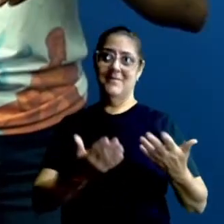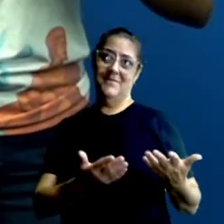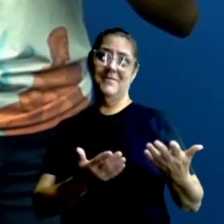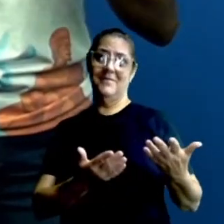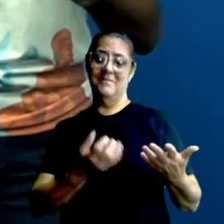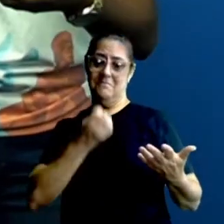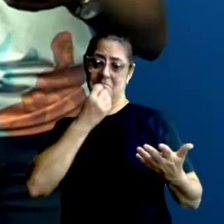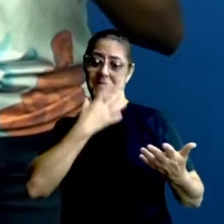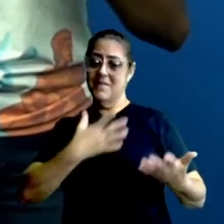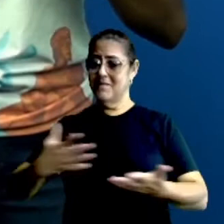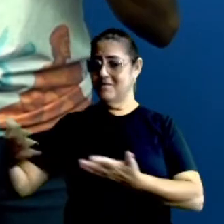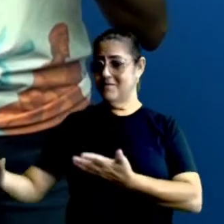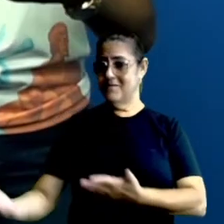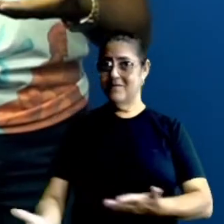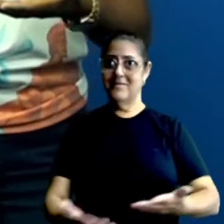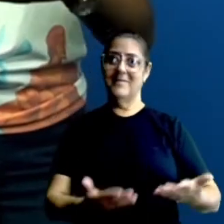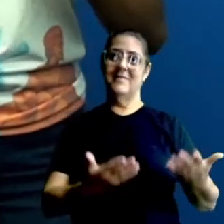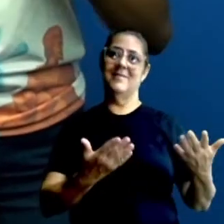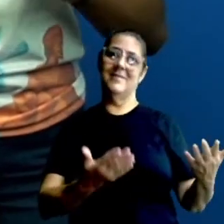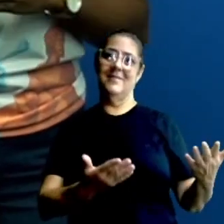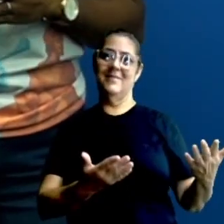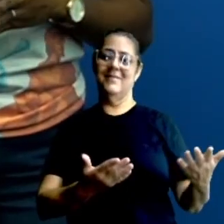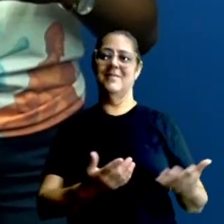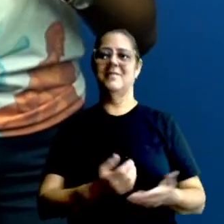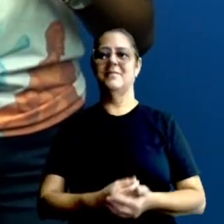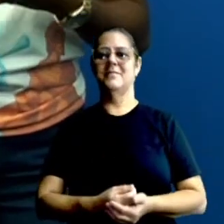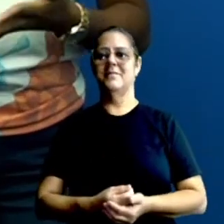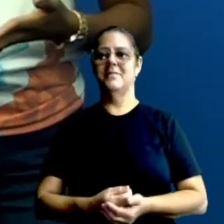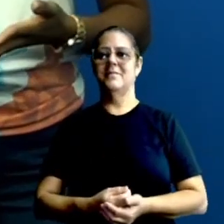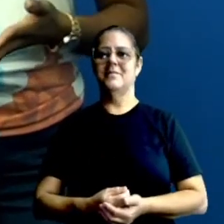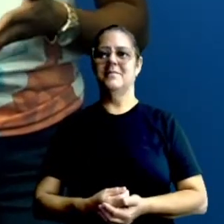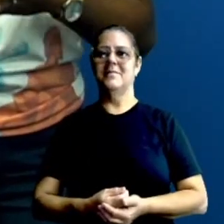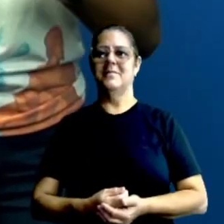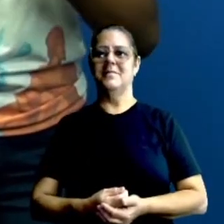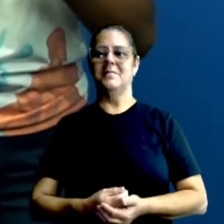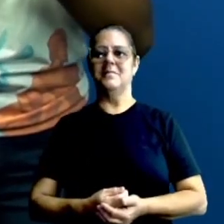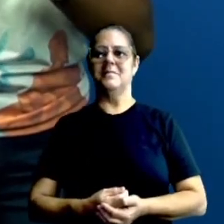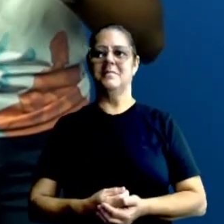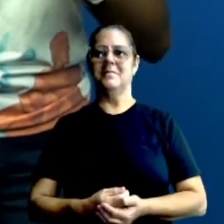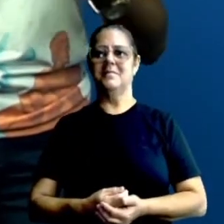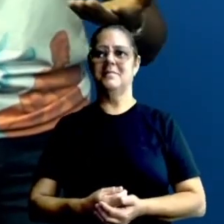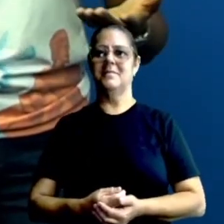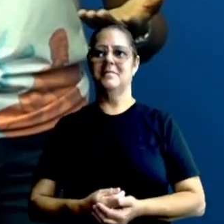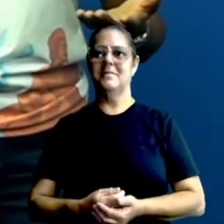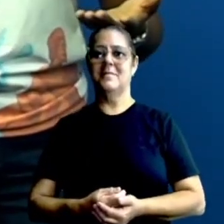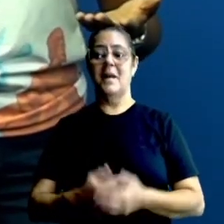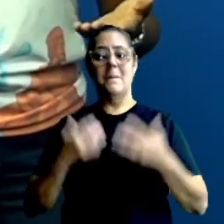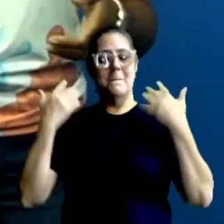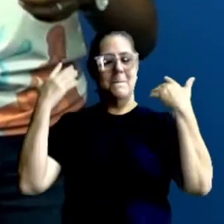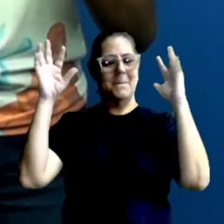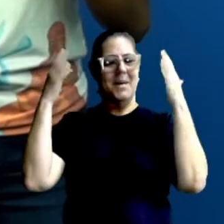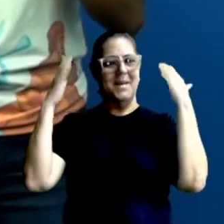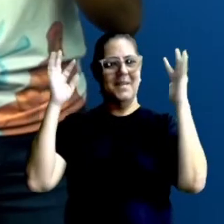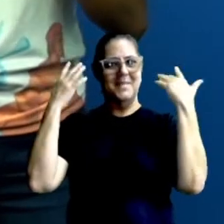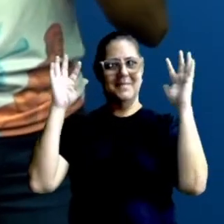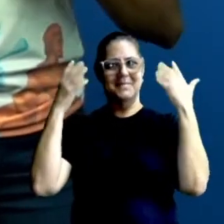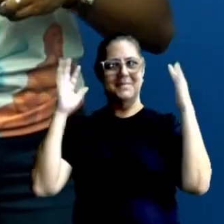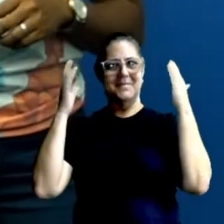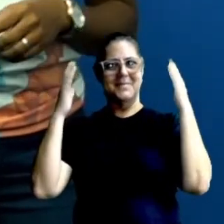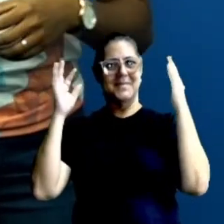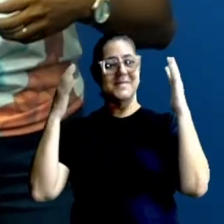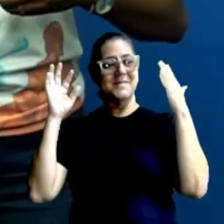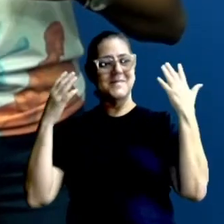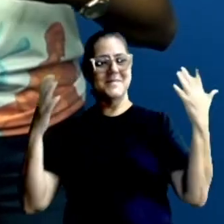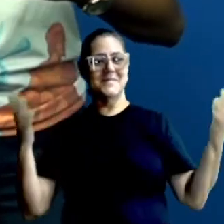Welton quer dizer bem-vindo ou bem-vinda congratulationz que quer dizer parabéns então quando